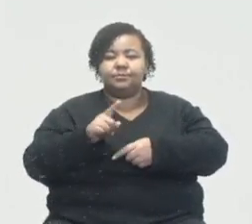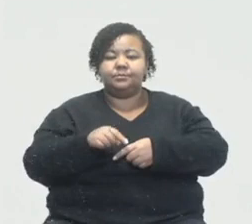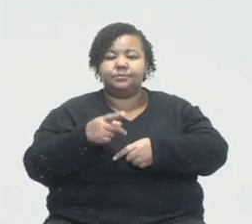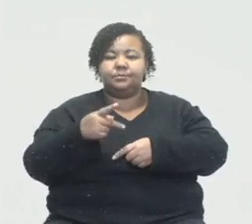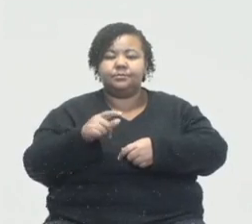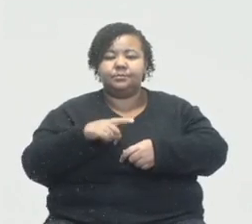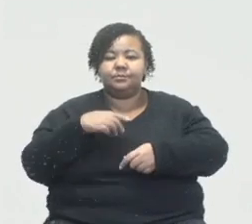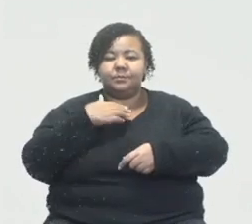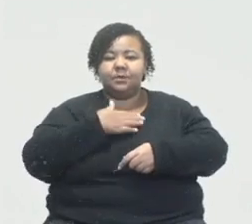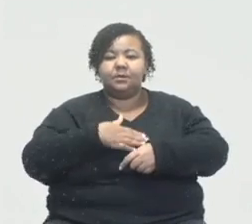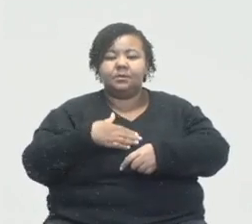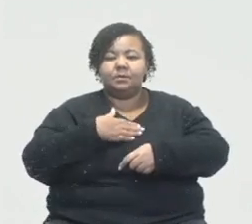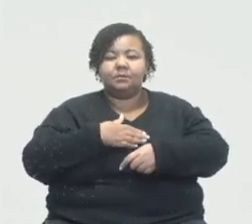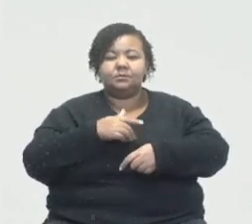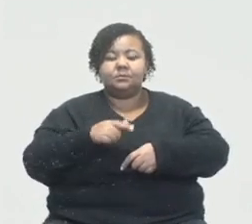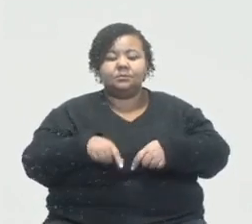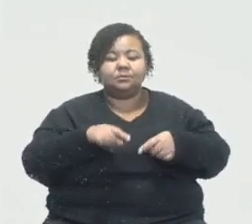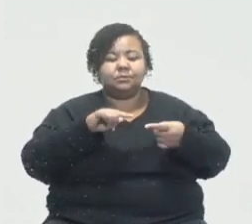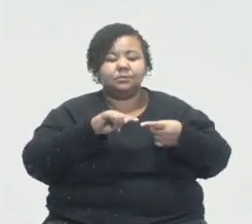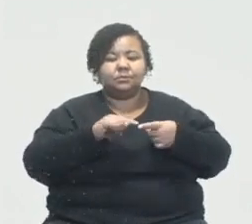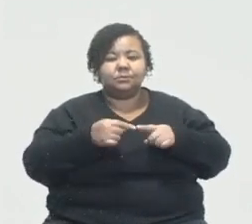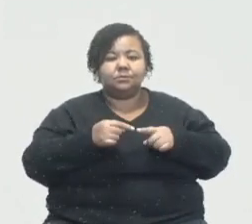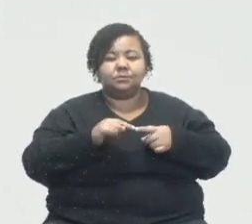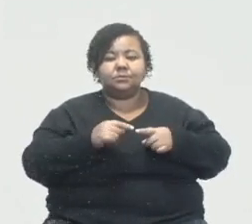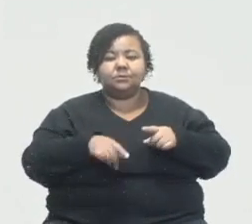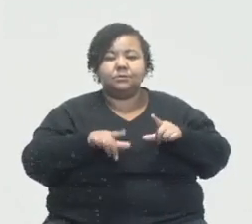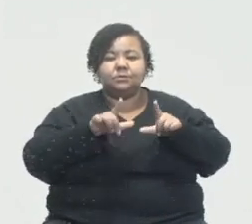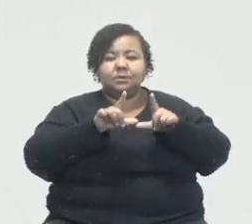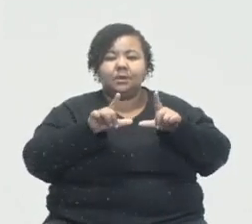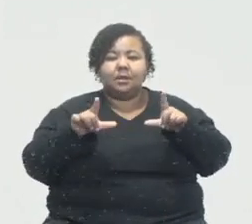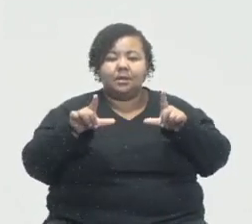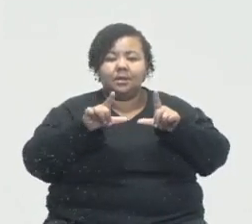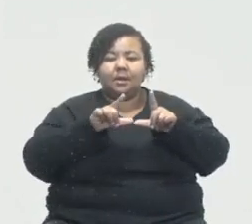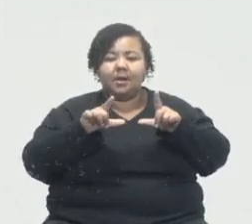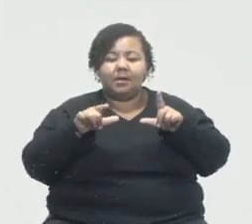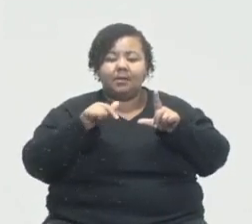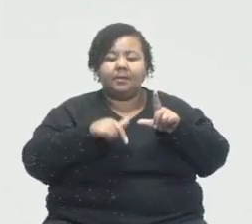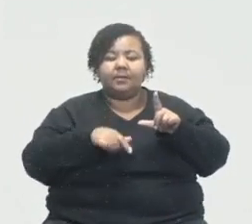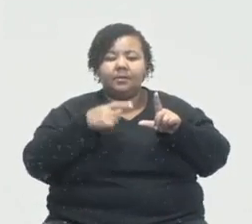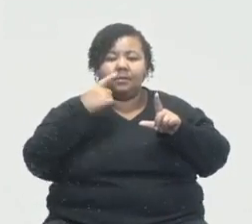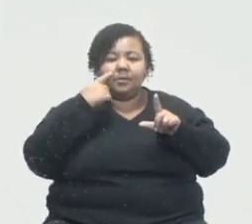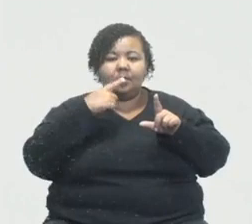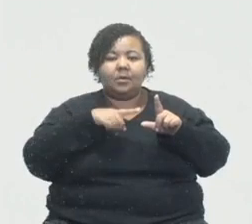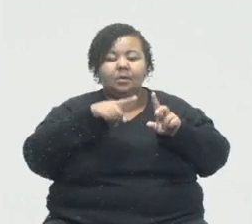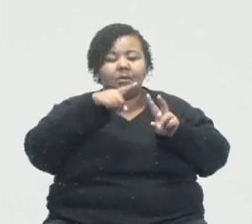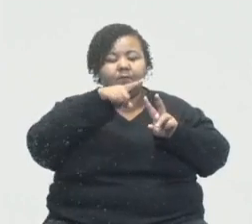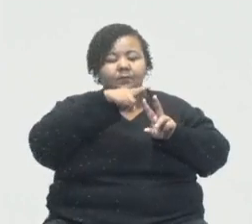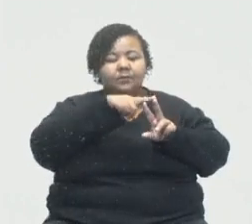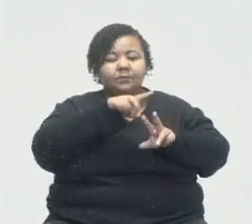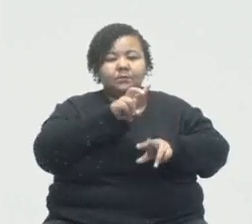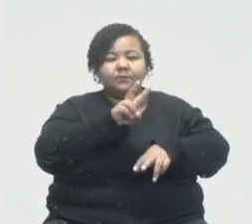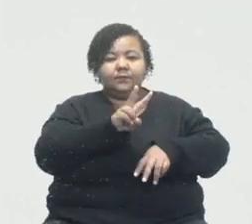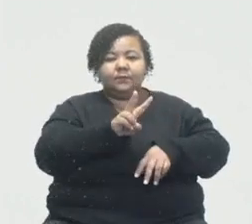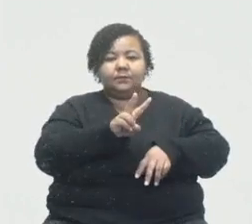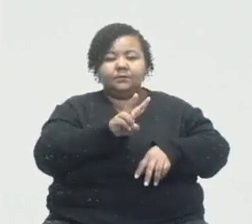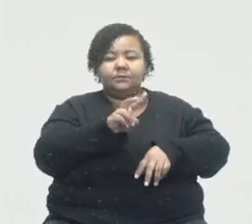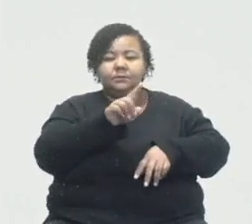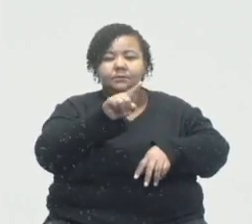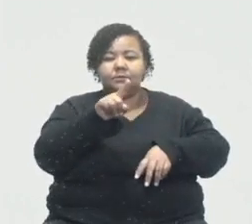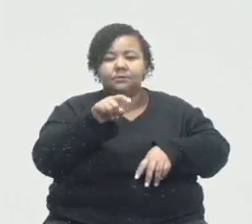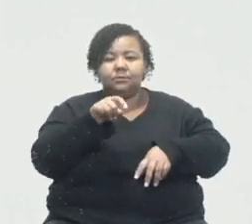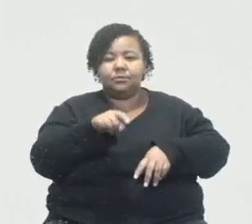para satisfazer com relação à combinação linear. Observe que o vetor V ele será